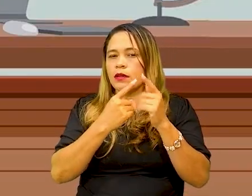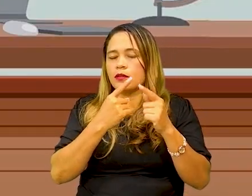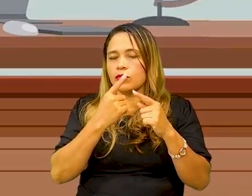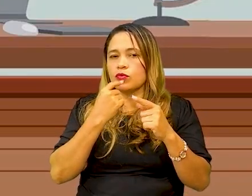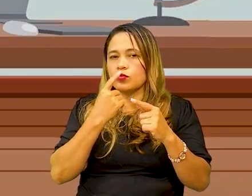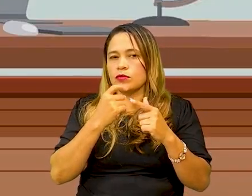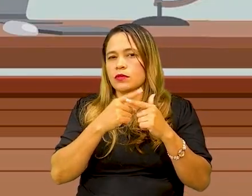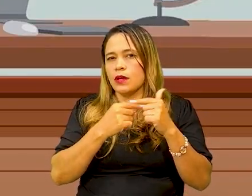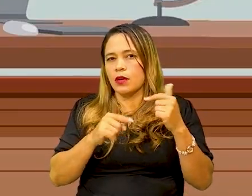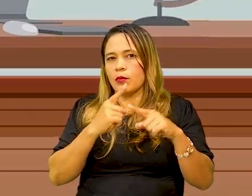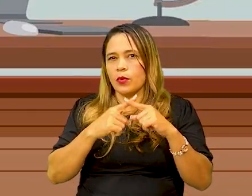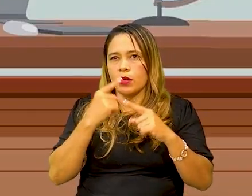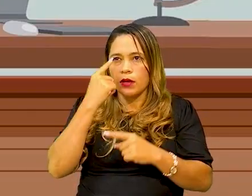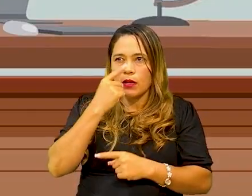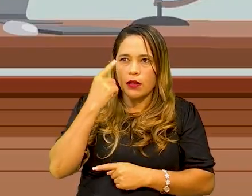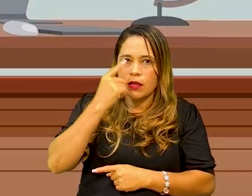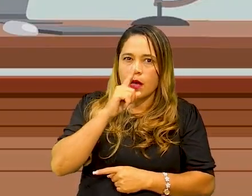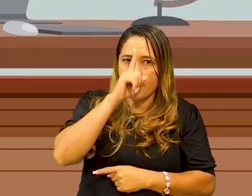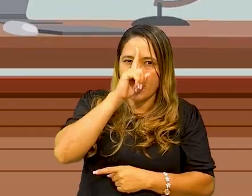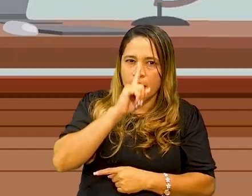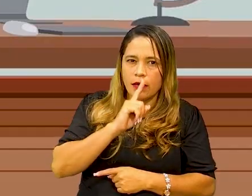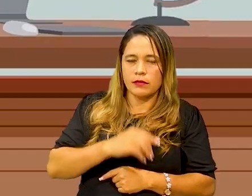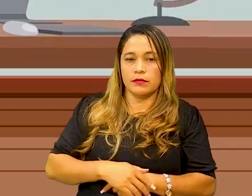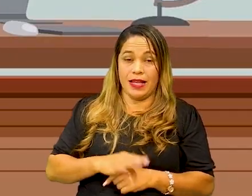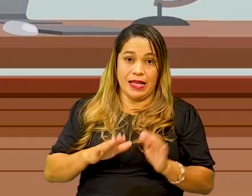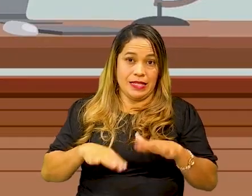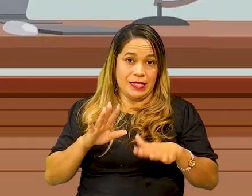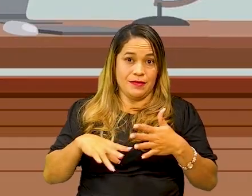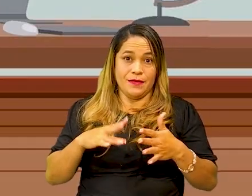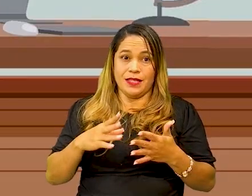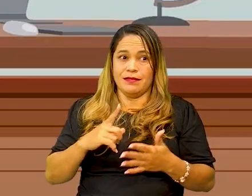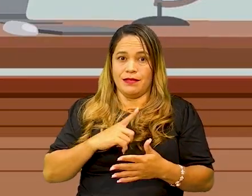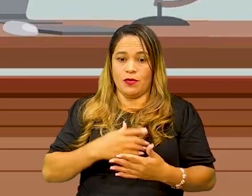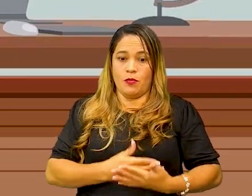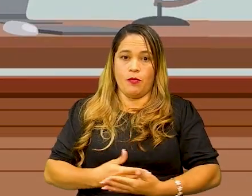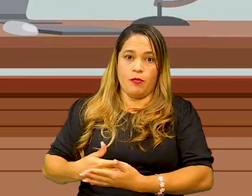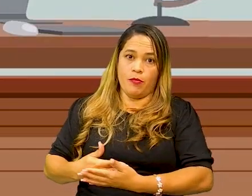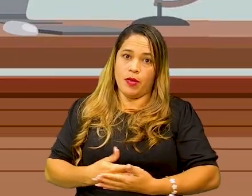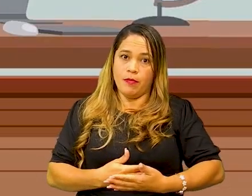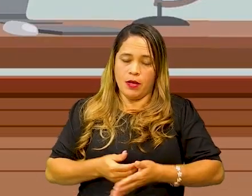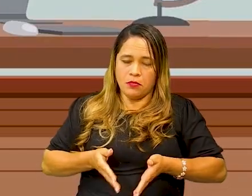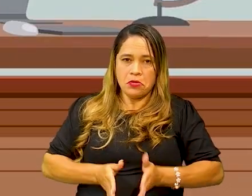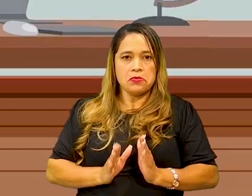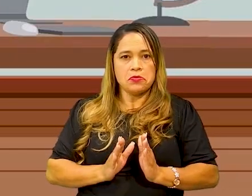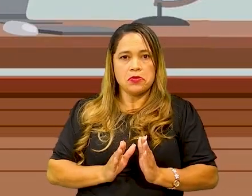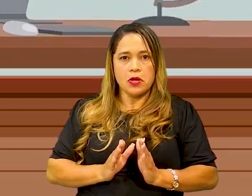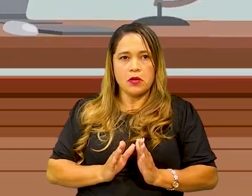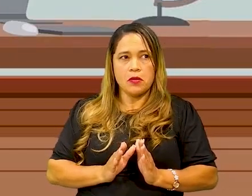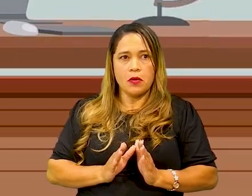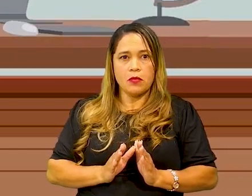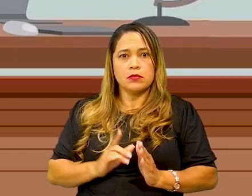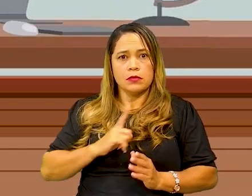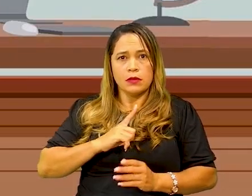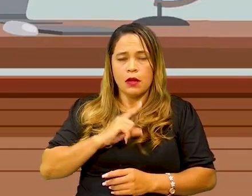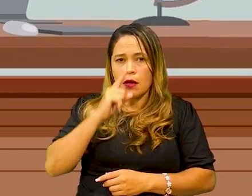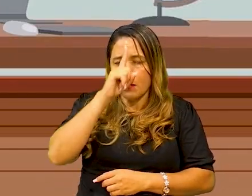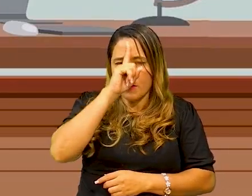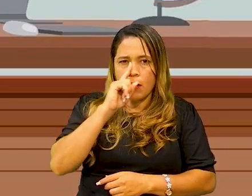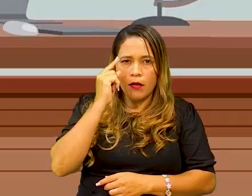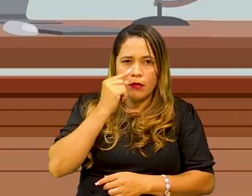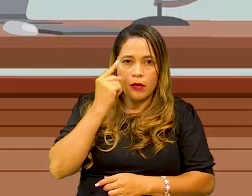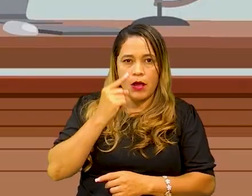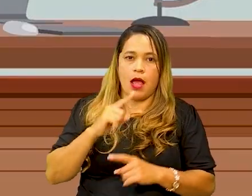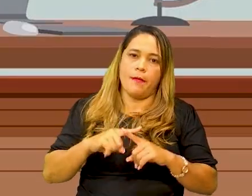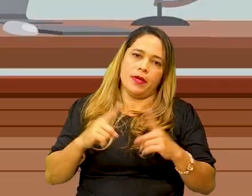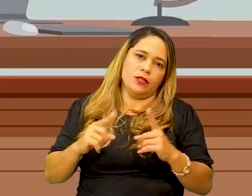olhos. Mas tem icterícia que acontece em bebê recém-nascido. Isso não tem nada a ver com doença. É só porque o fígado dele é novinho, não aprendeu a trabalhar direito ainda. Se a